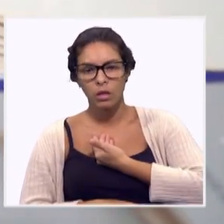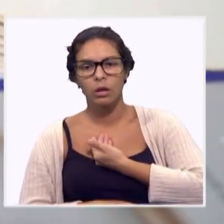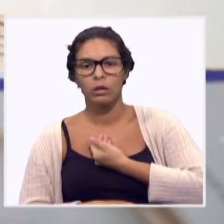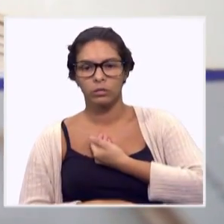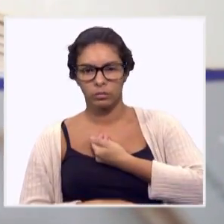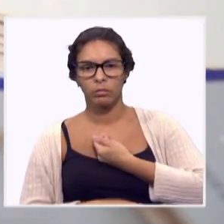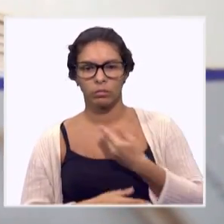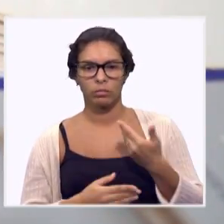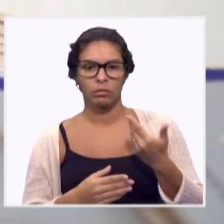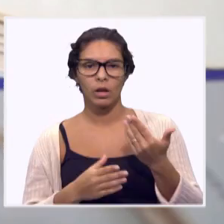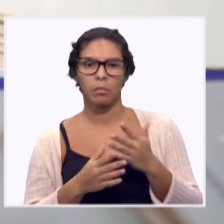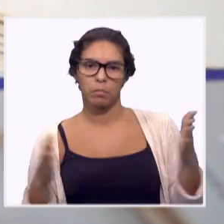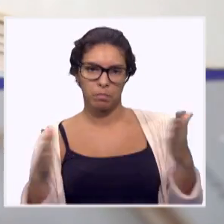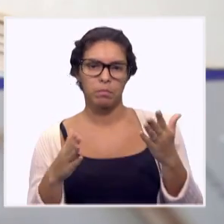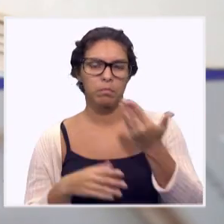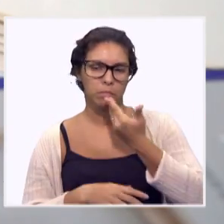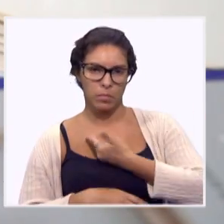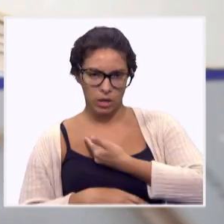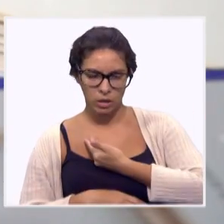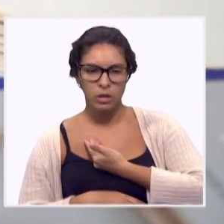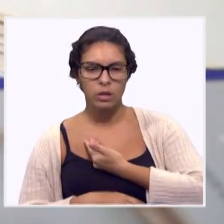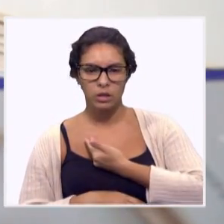definimos o tamanho da peça.